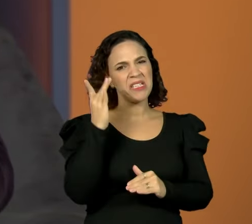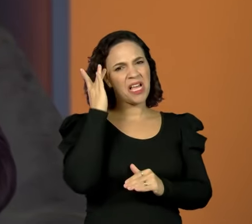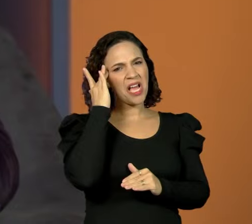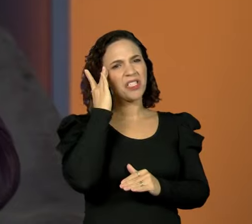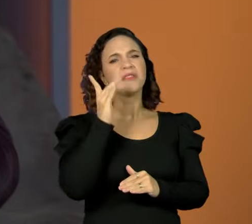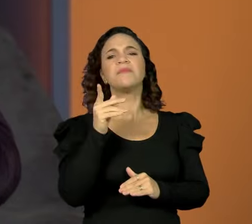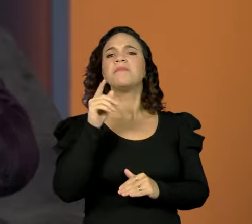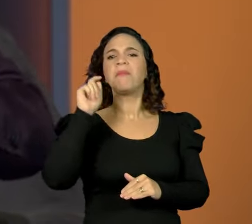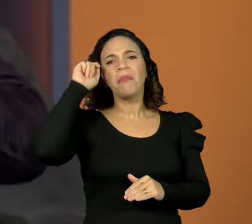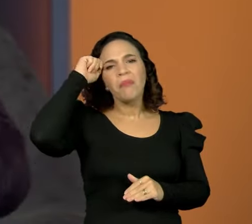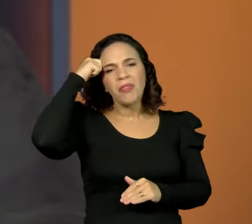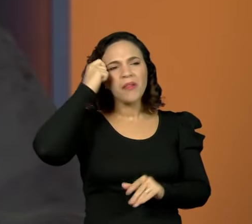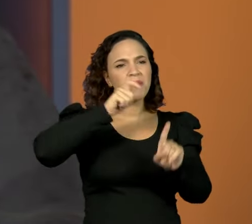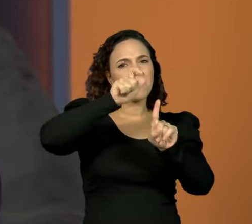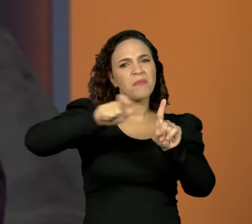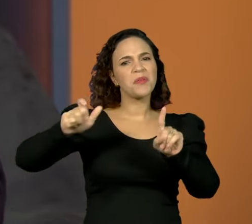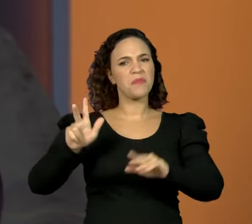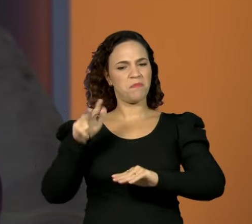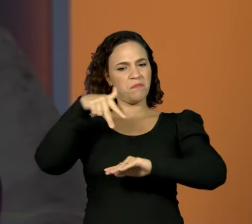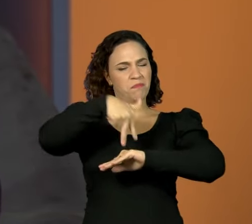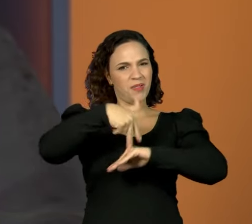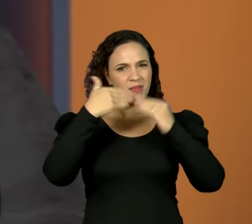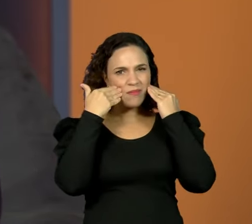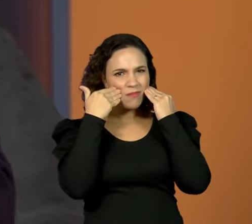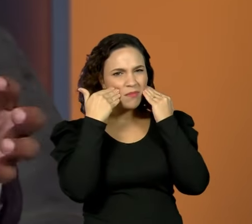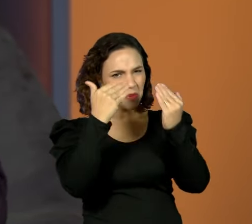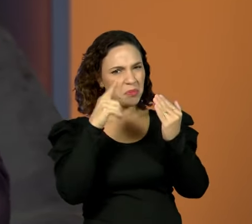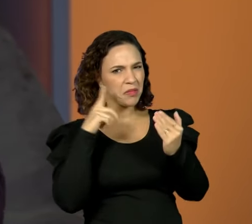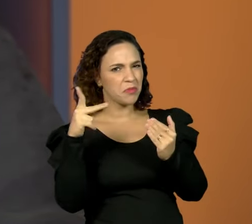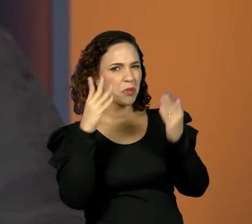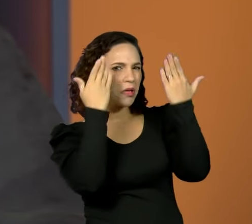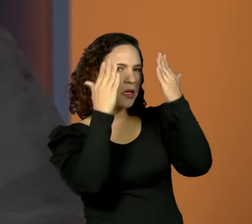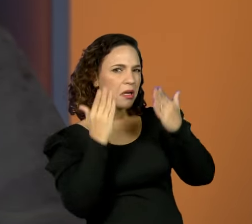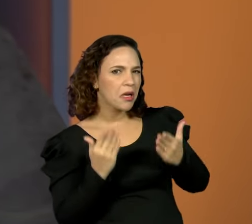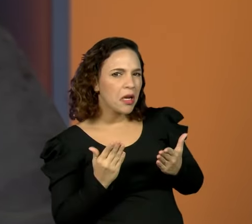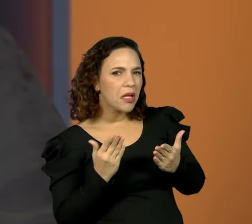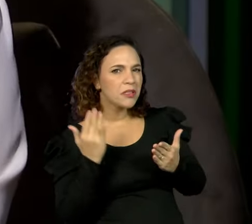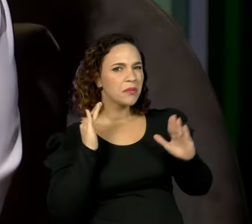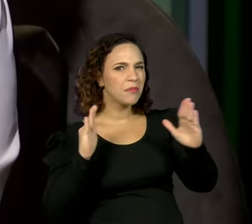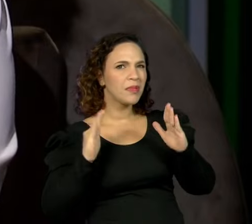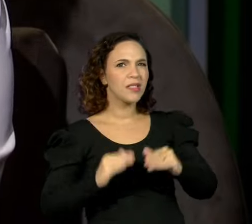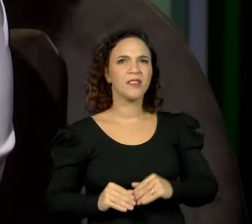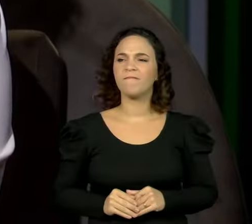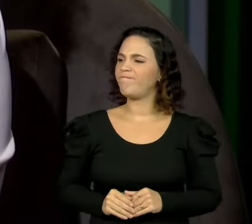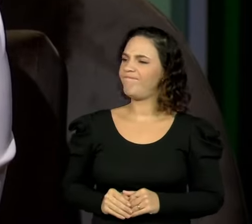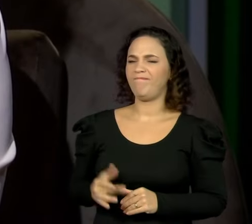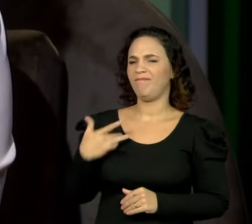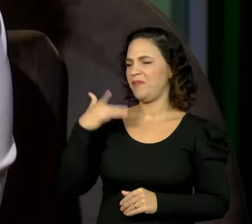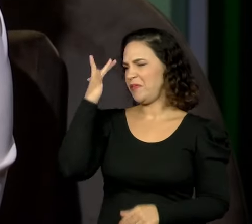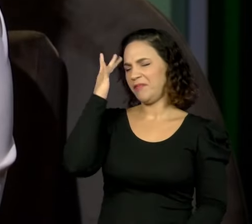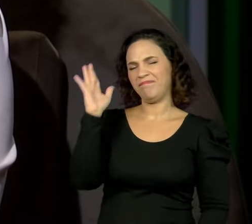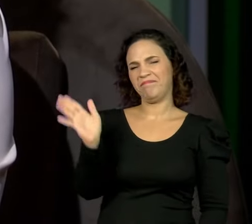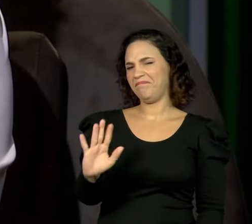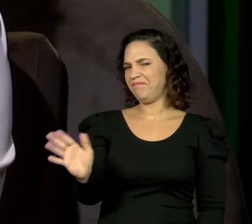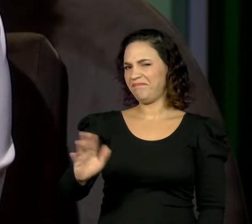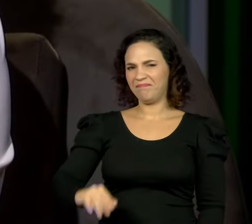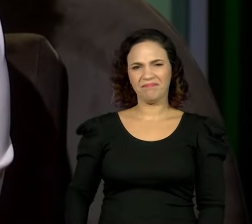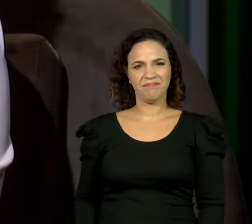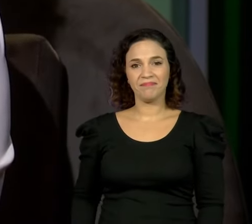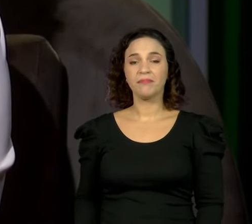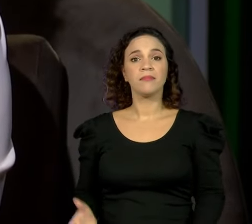postados nessa análise daquele momento? Eu acredito que não. Nós